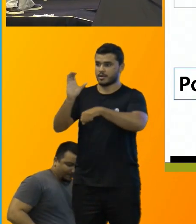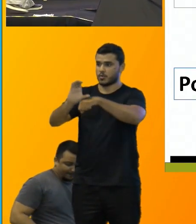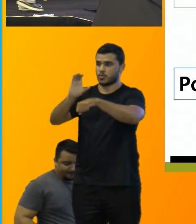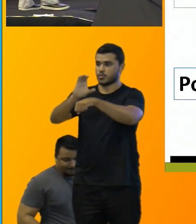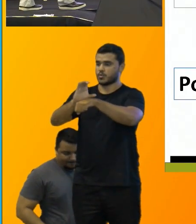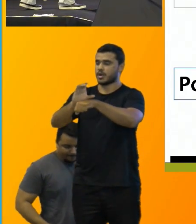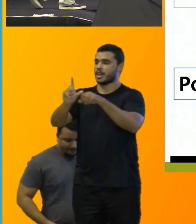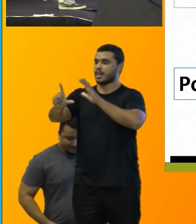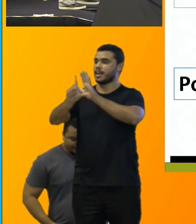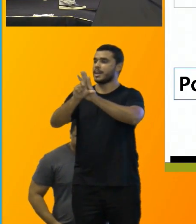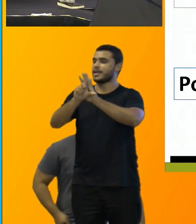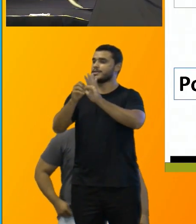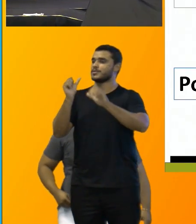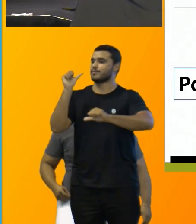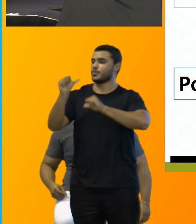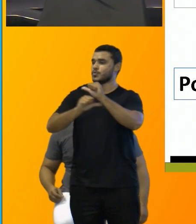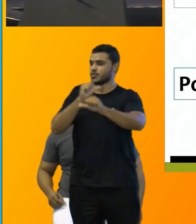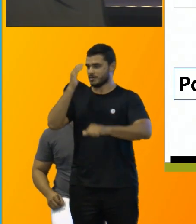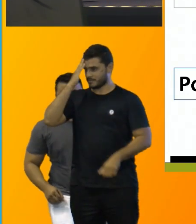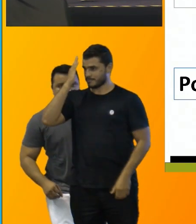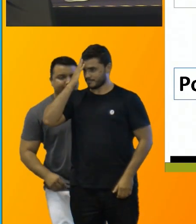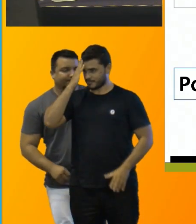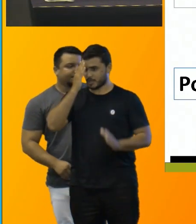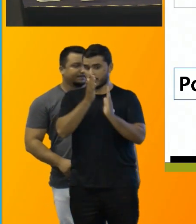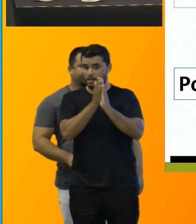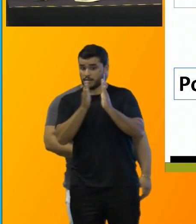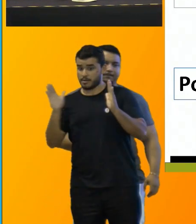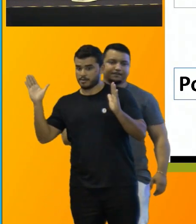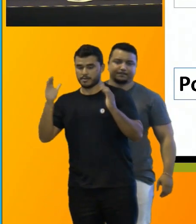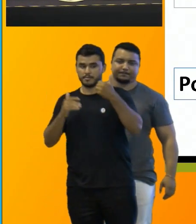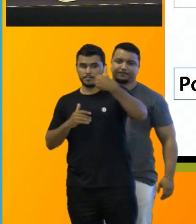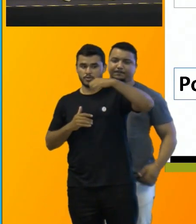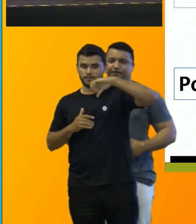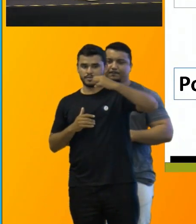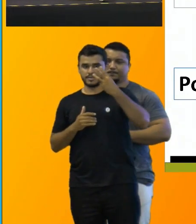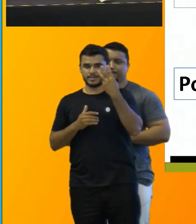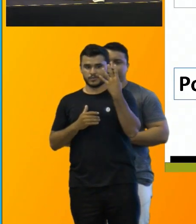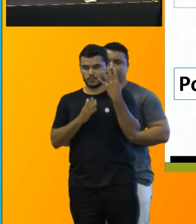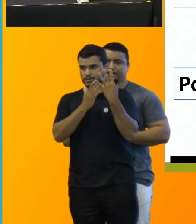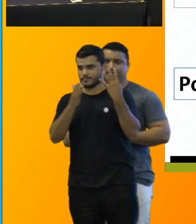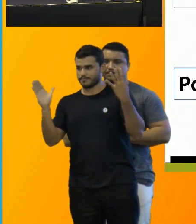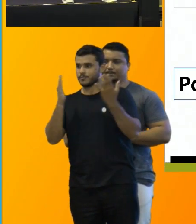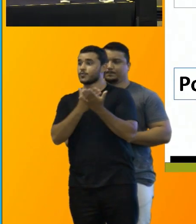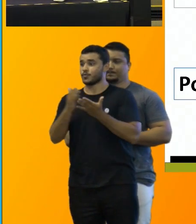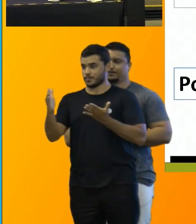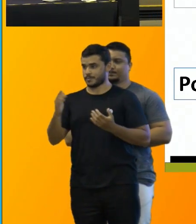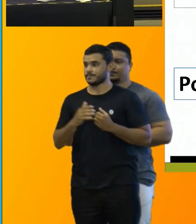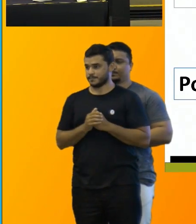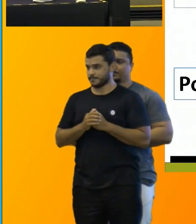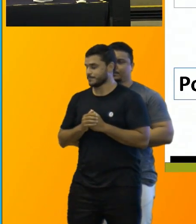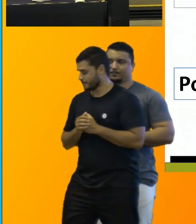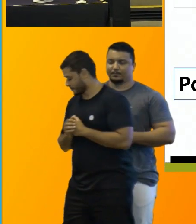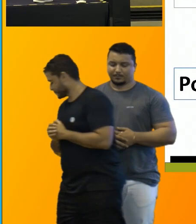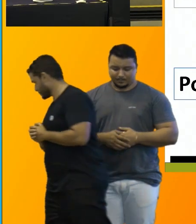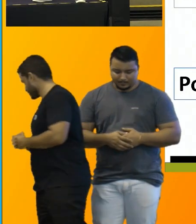agora o chamado Estado Novo. É o período da ditadura aberta da era Vargas. Ao todo foi quanto